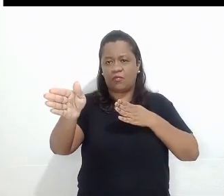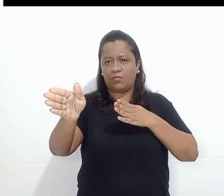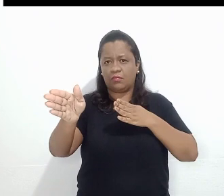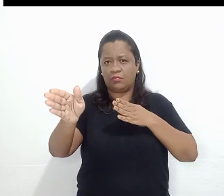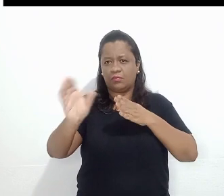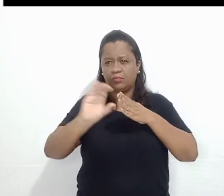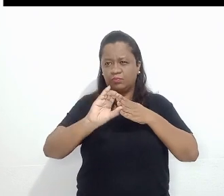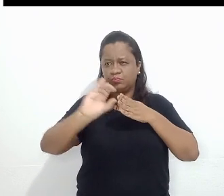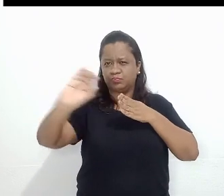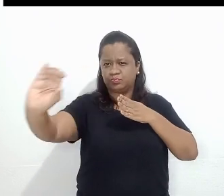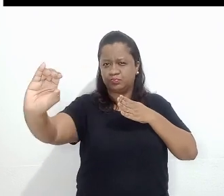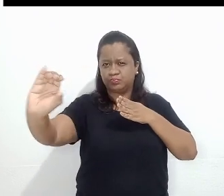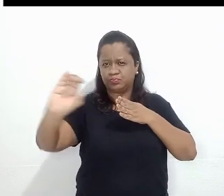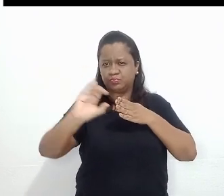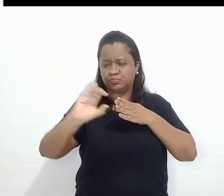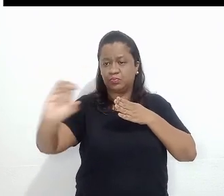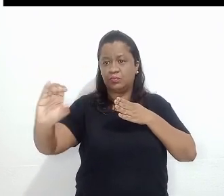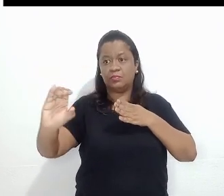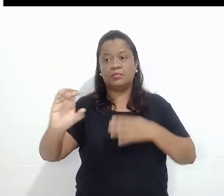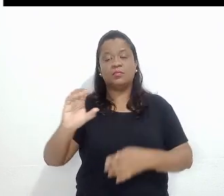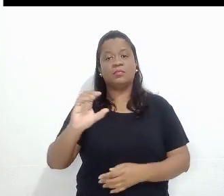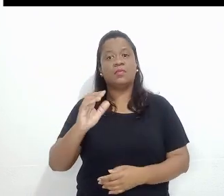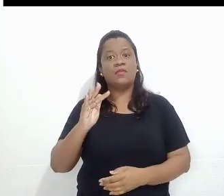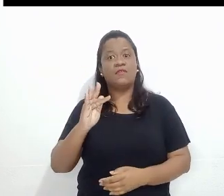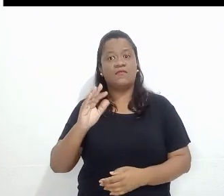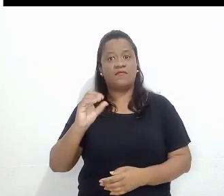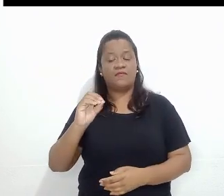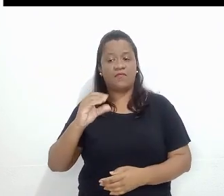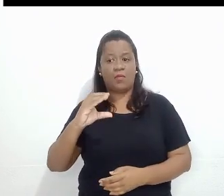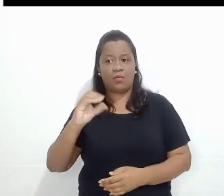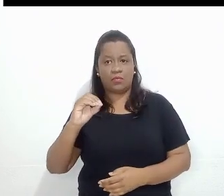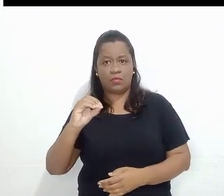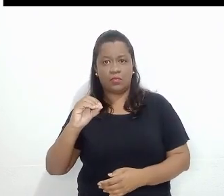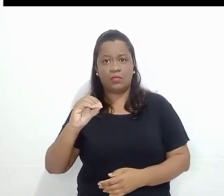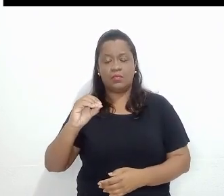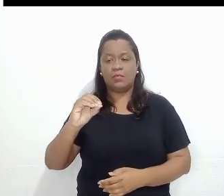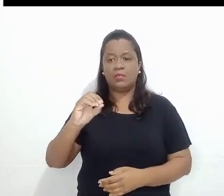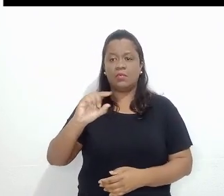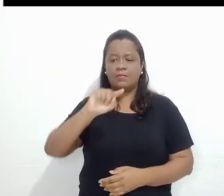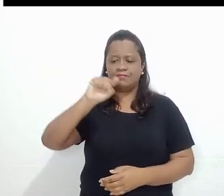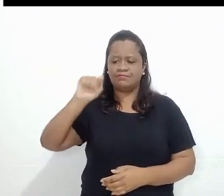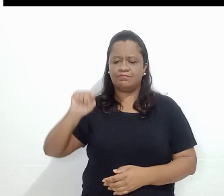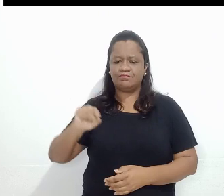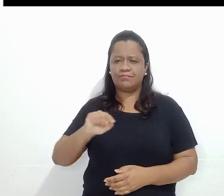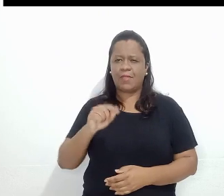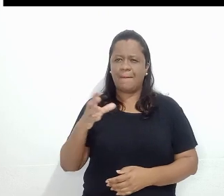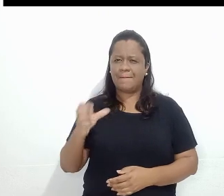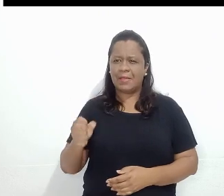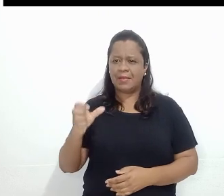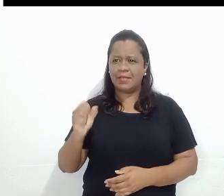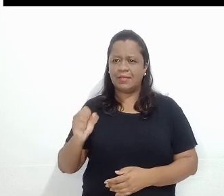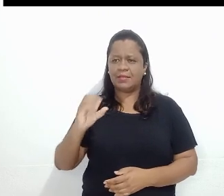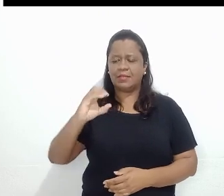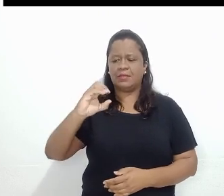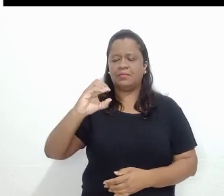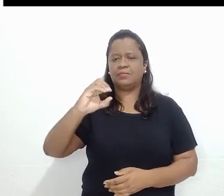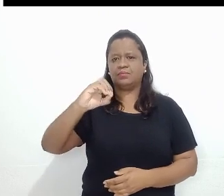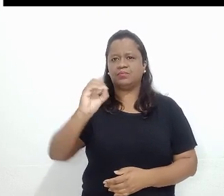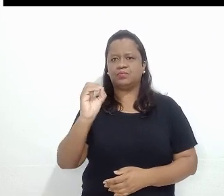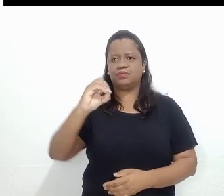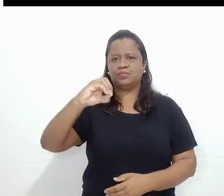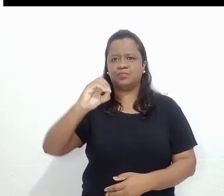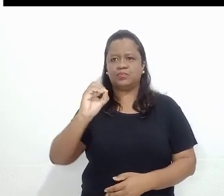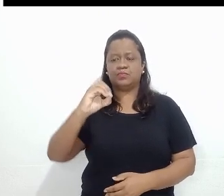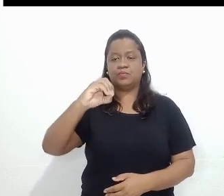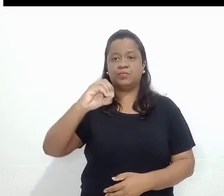estão vendo que o foco aí tem uma bolinha branca, olha lá, uma faixa branca em volta. Nessa